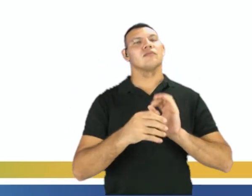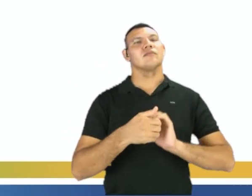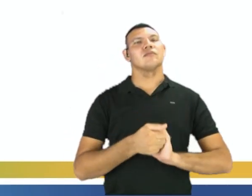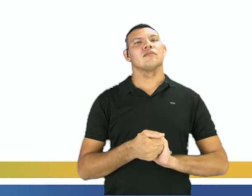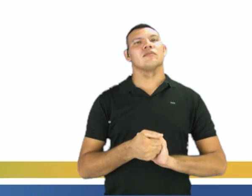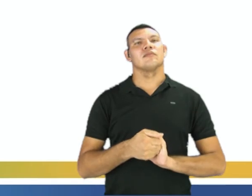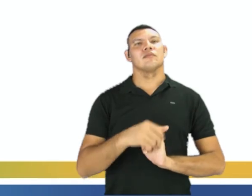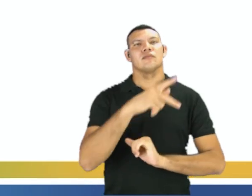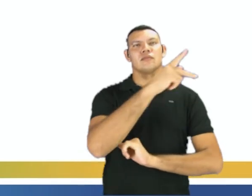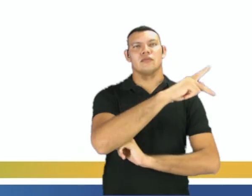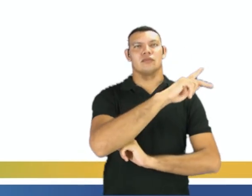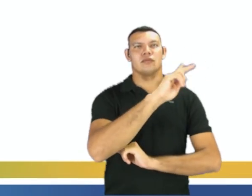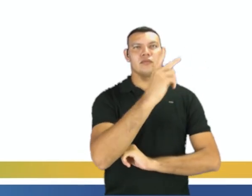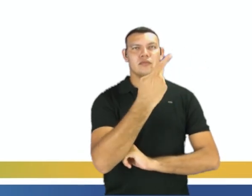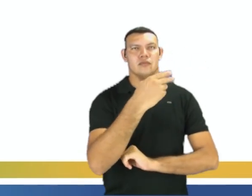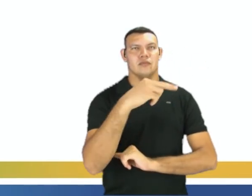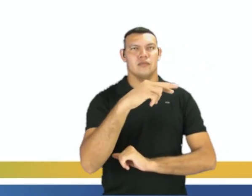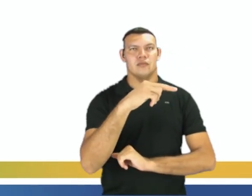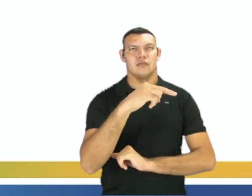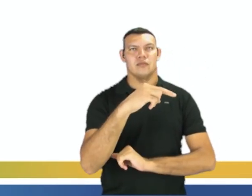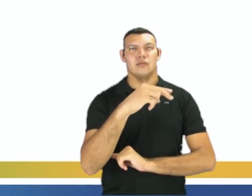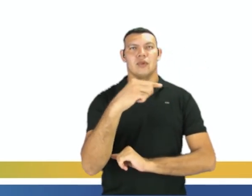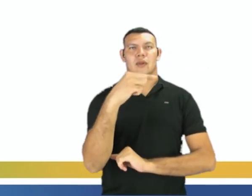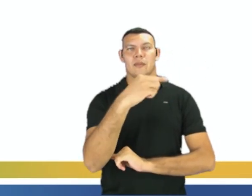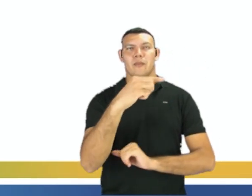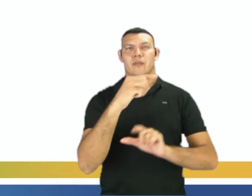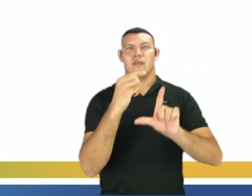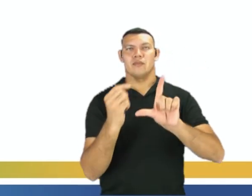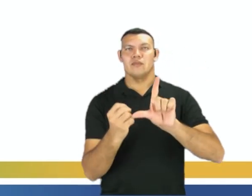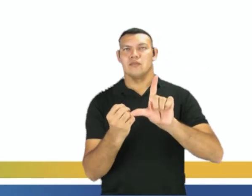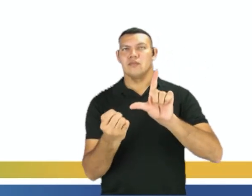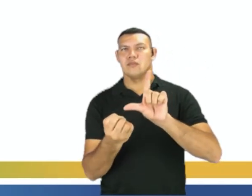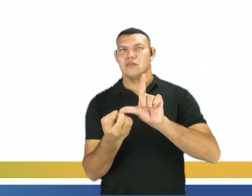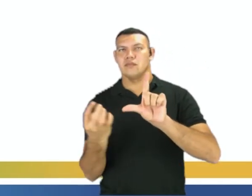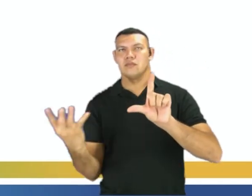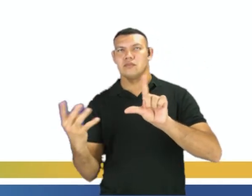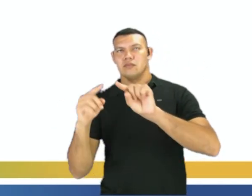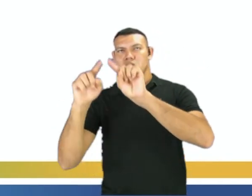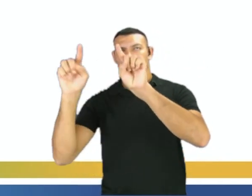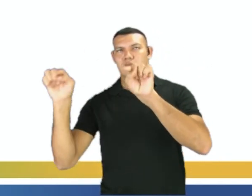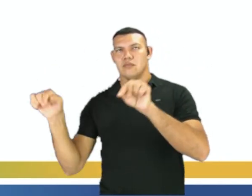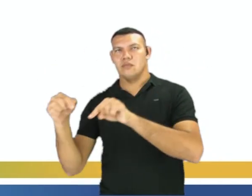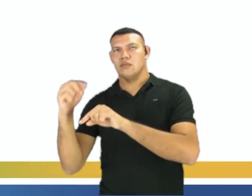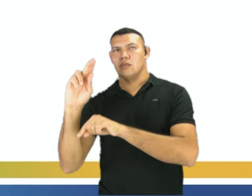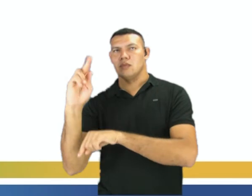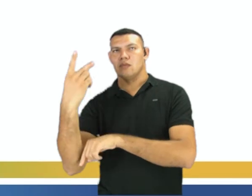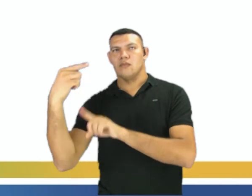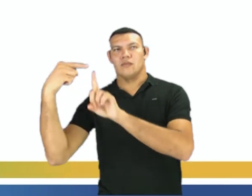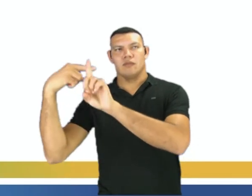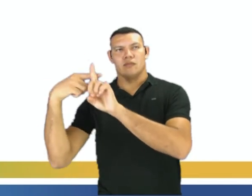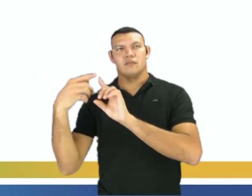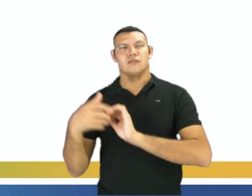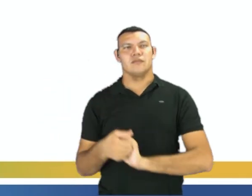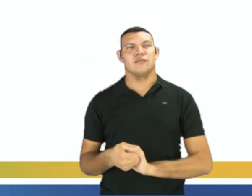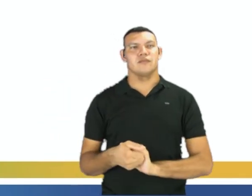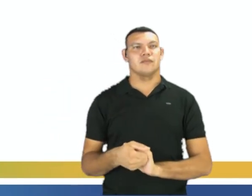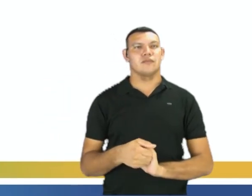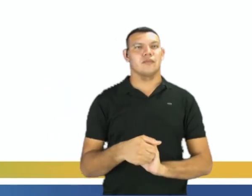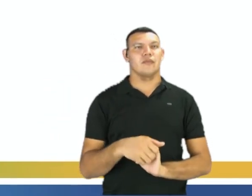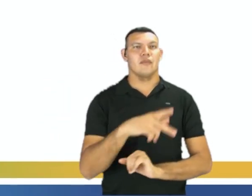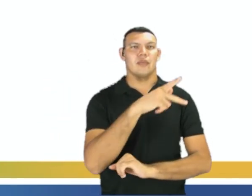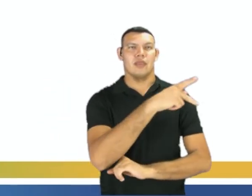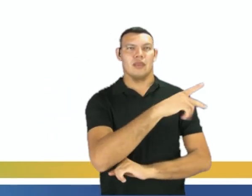matemática é igual menos log da concentração de H+. pOH é